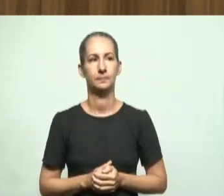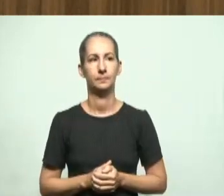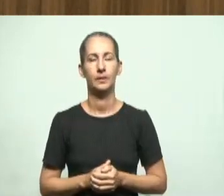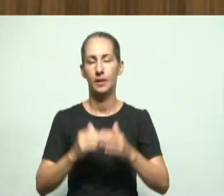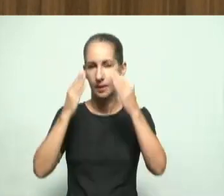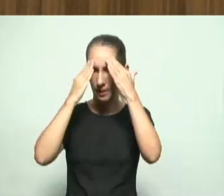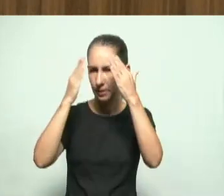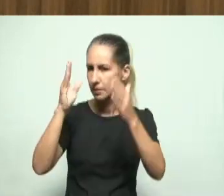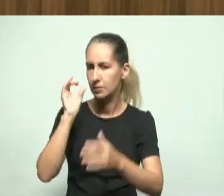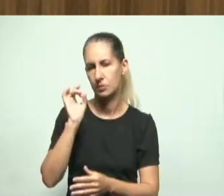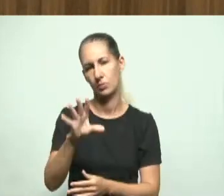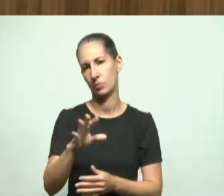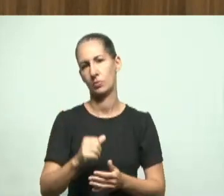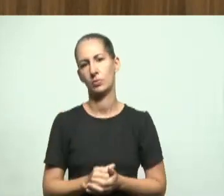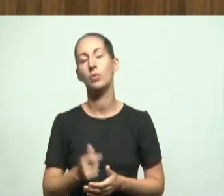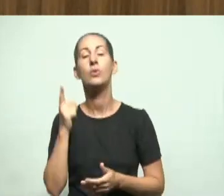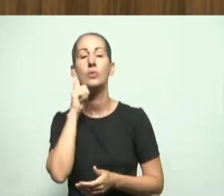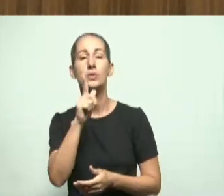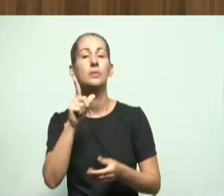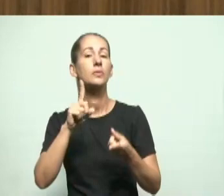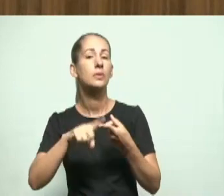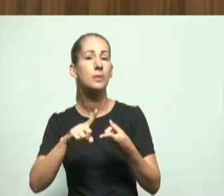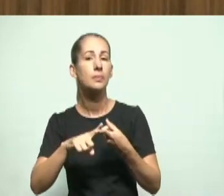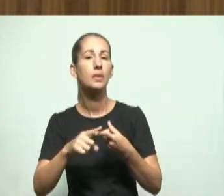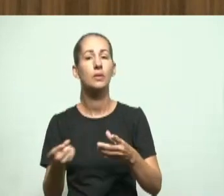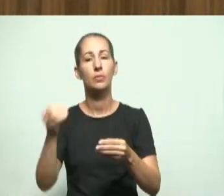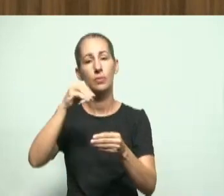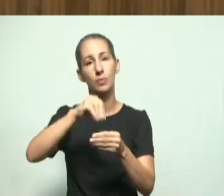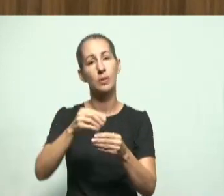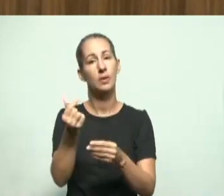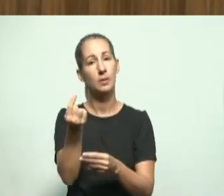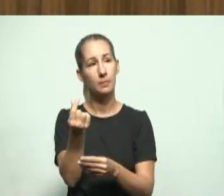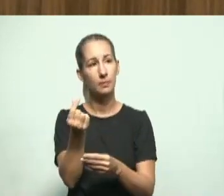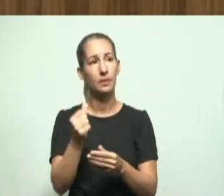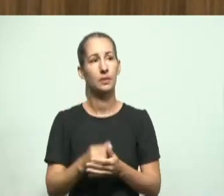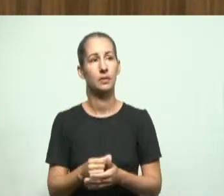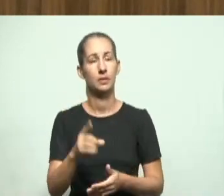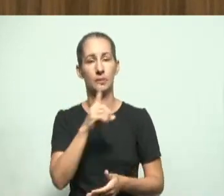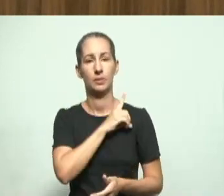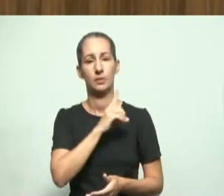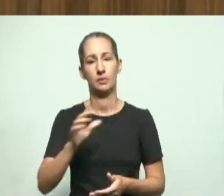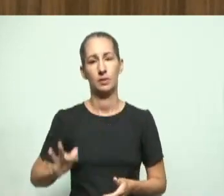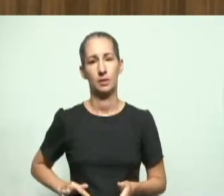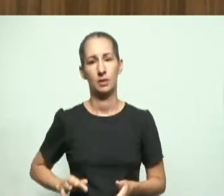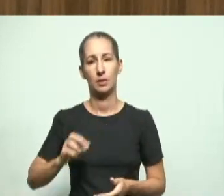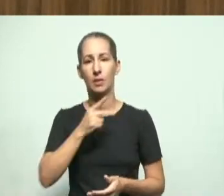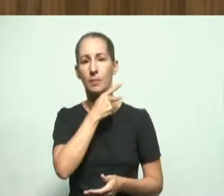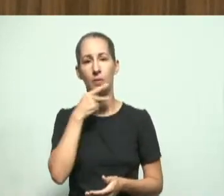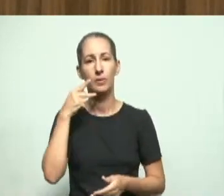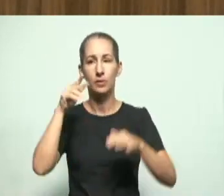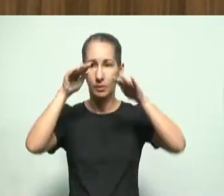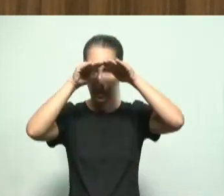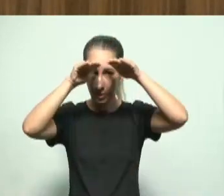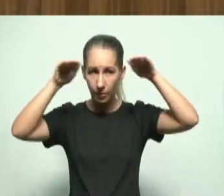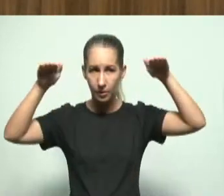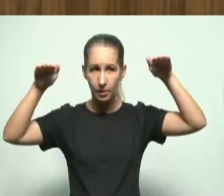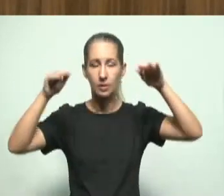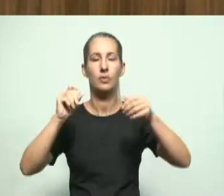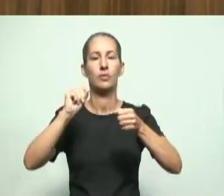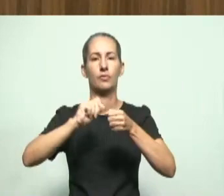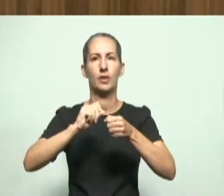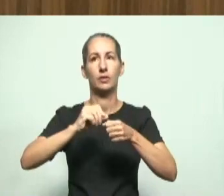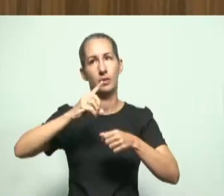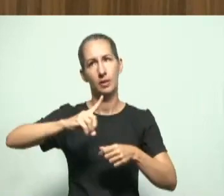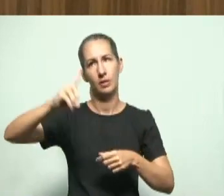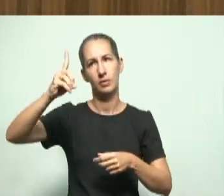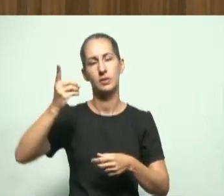a agradecer. Conseguimos também uma emenda impositiva com o deputado federal Paulo Freire para cobrir a quadra de Gaiolão e vai ser feito, se Deus